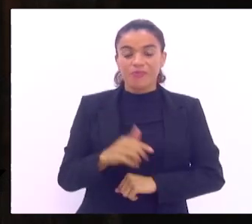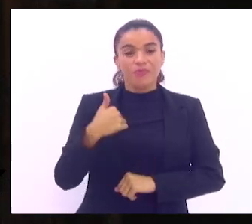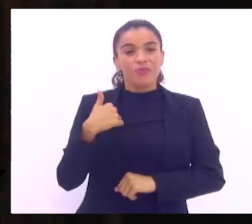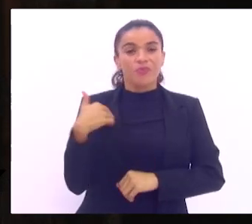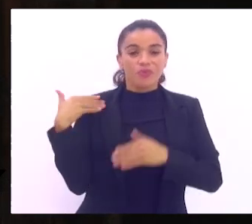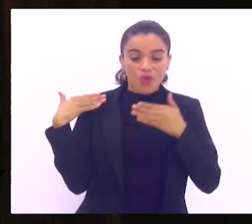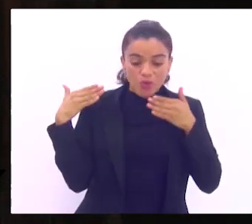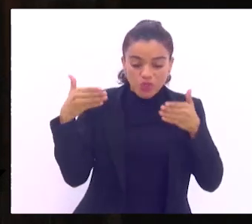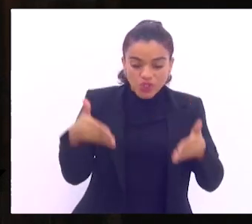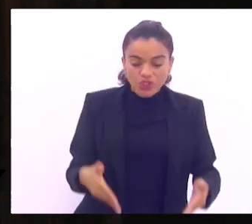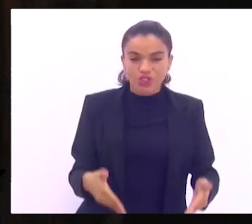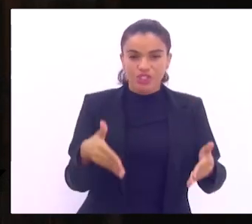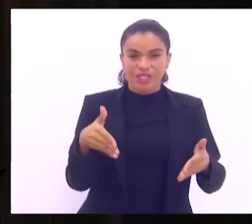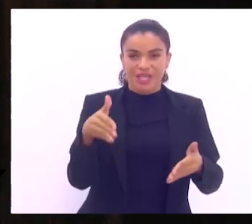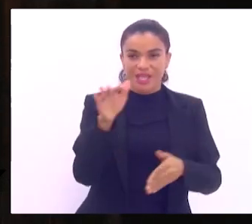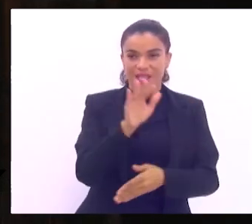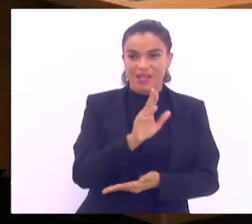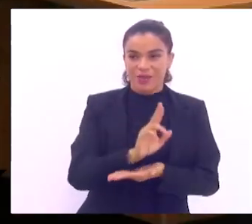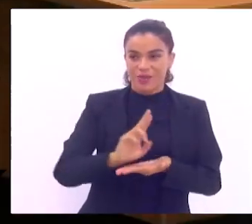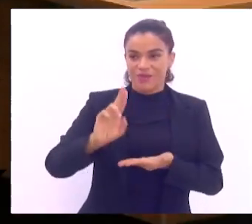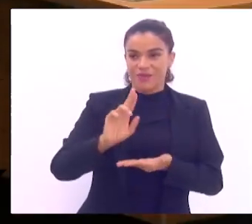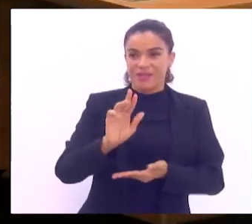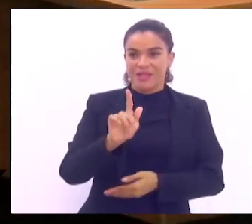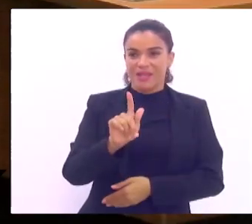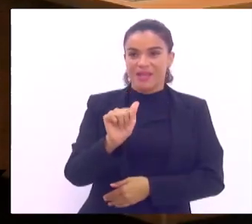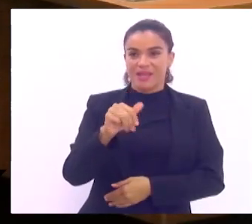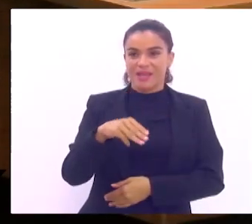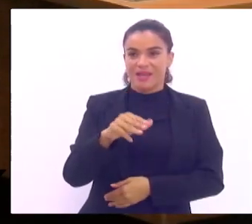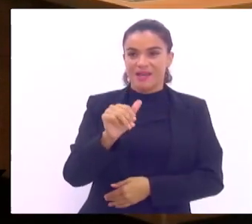Universidade Gama Filho, em